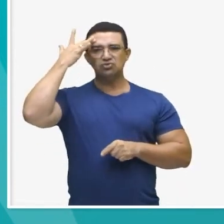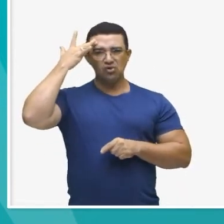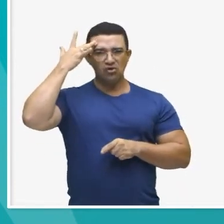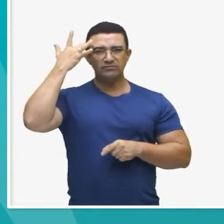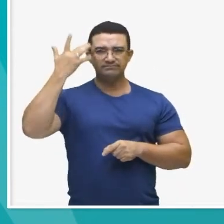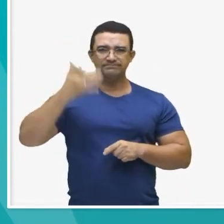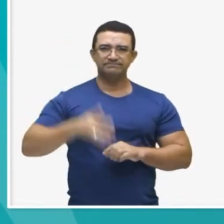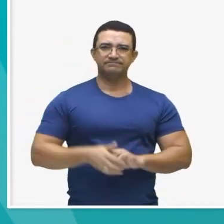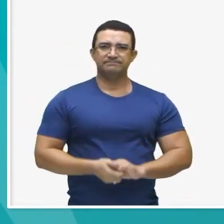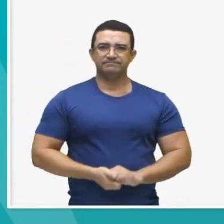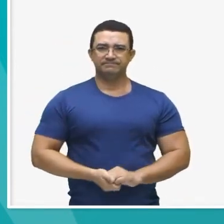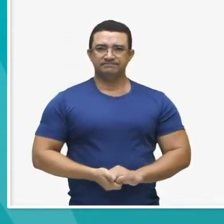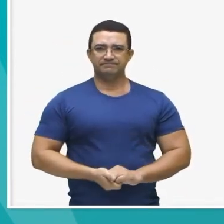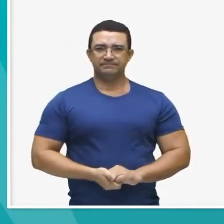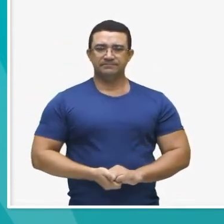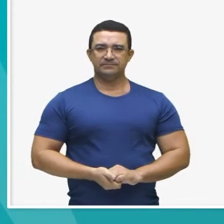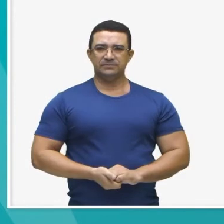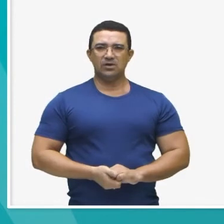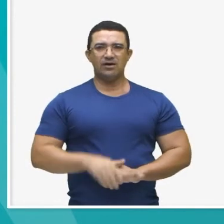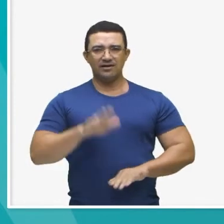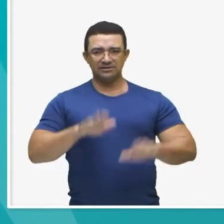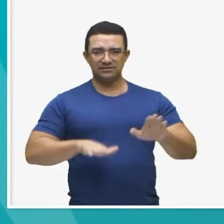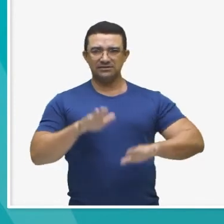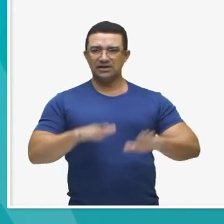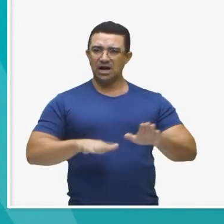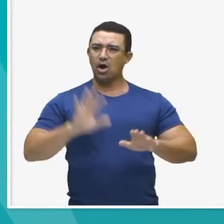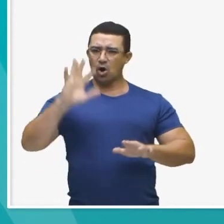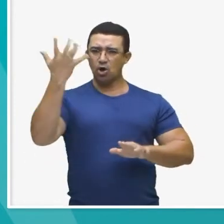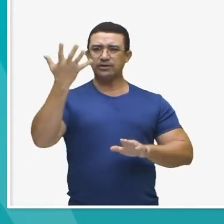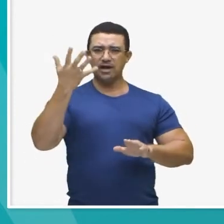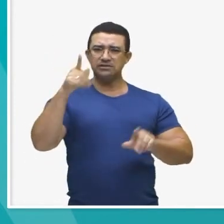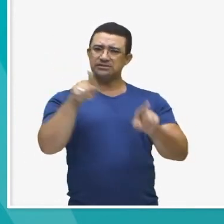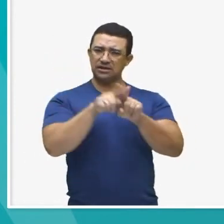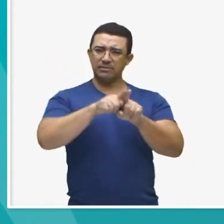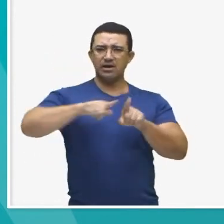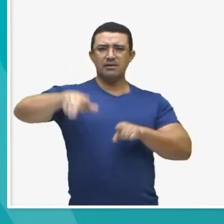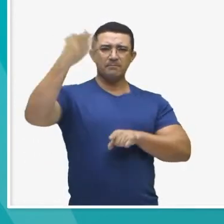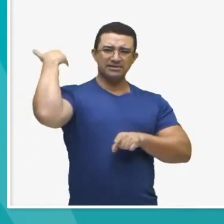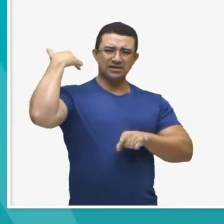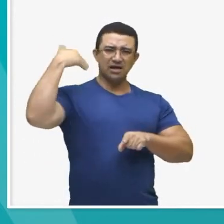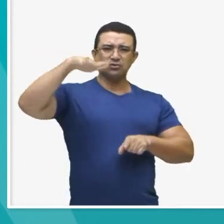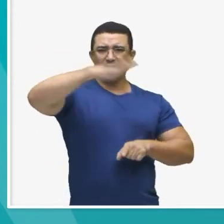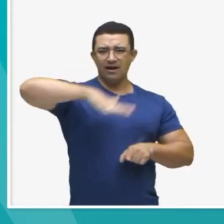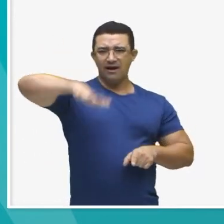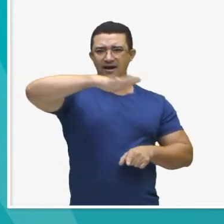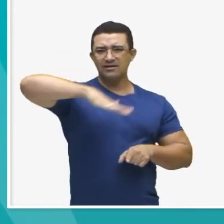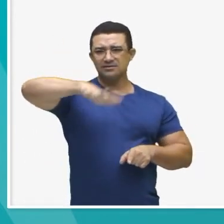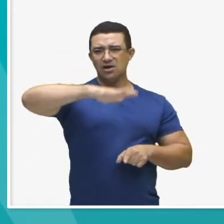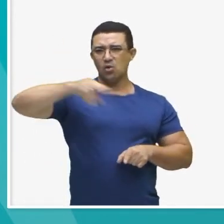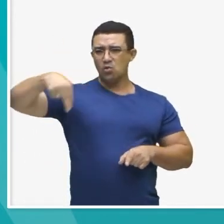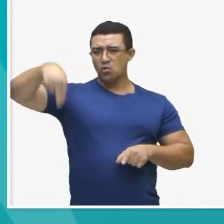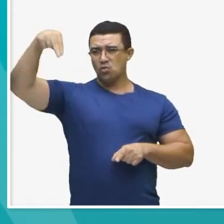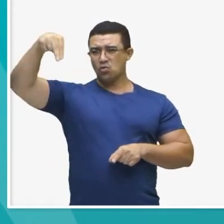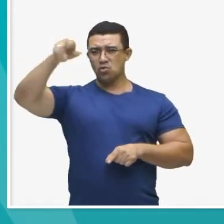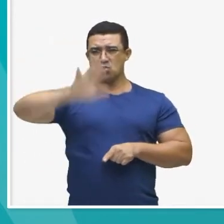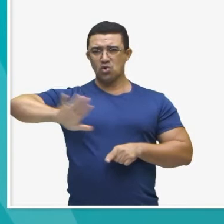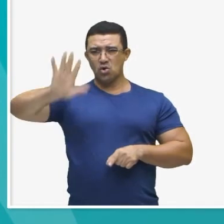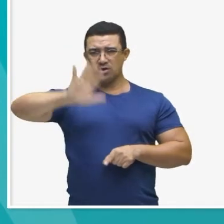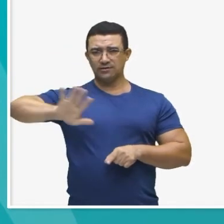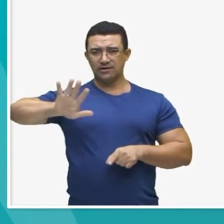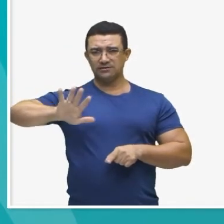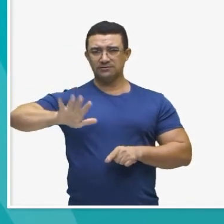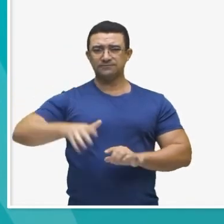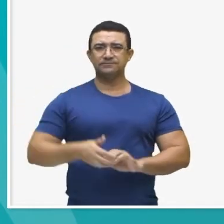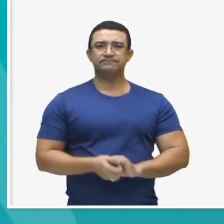alguma maneira, ameaçar aquele pequeno para ver se ele sai. E se ele não sai, talvez ele seja vítima de emboscada. Isso